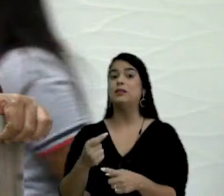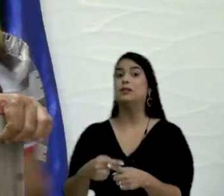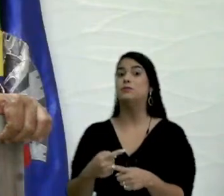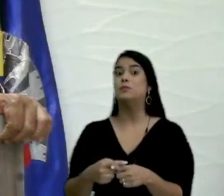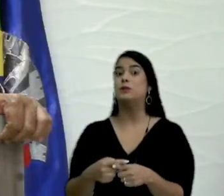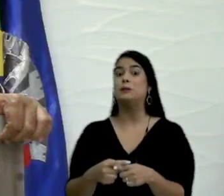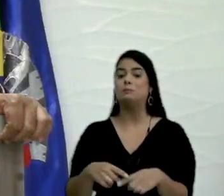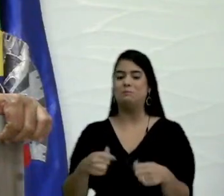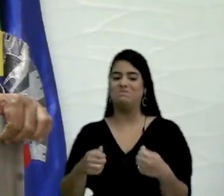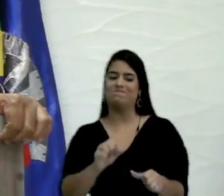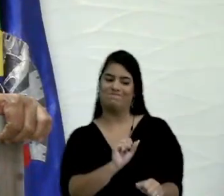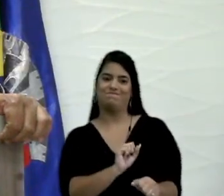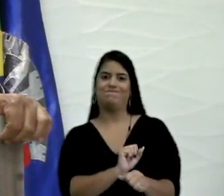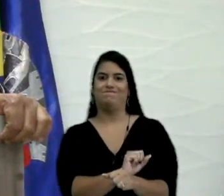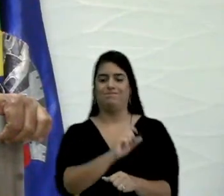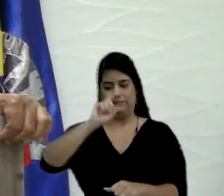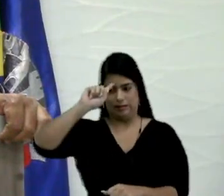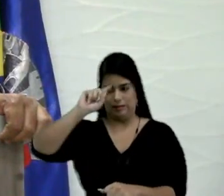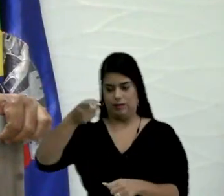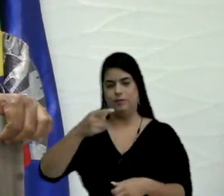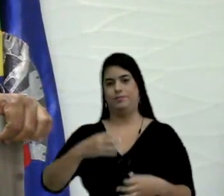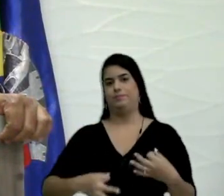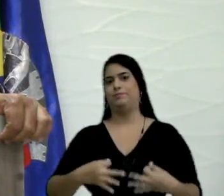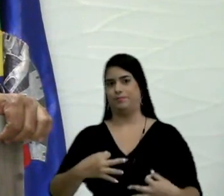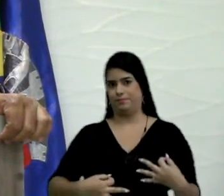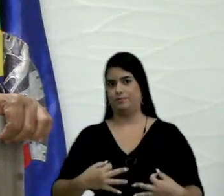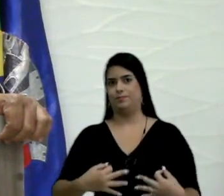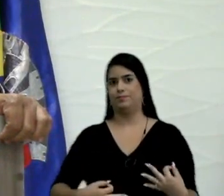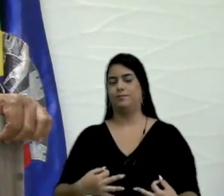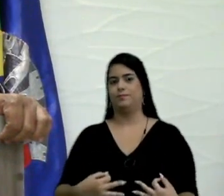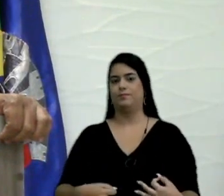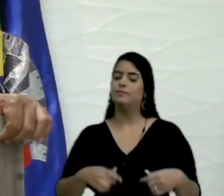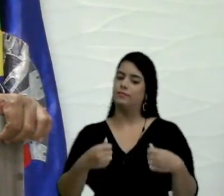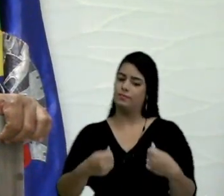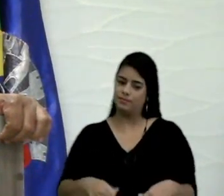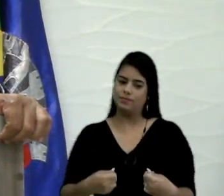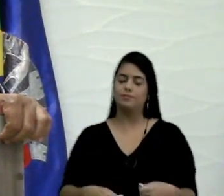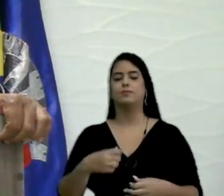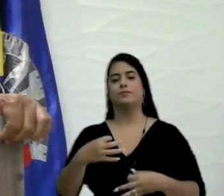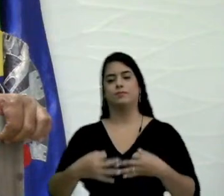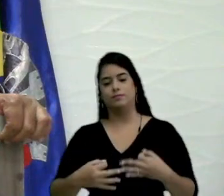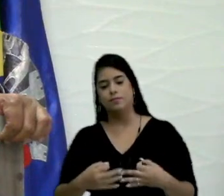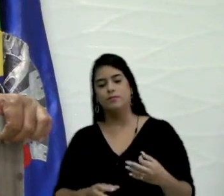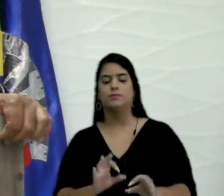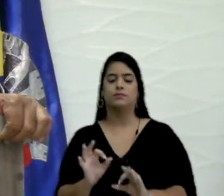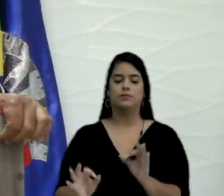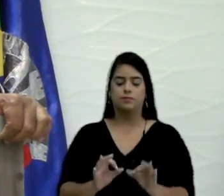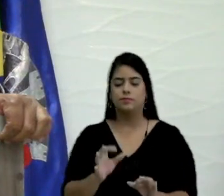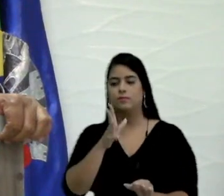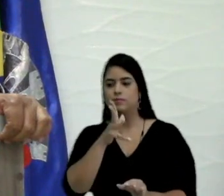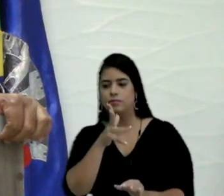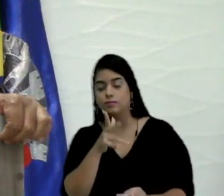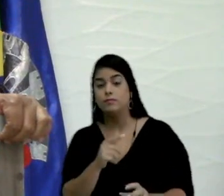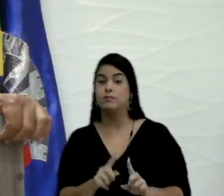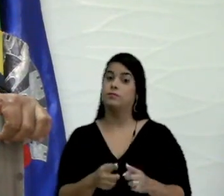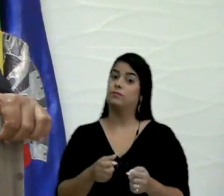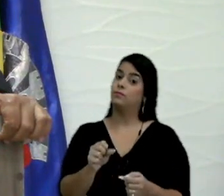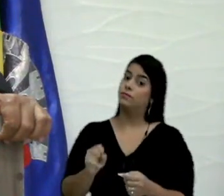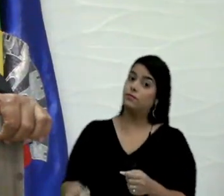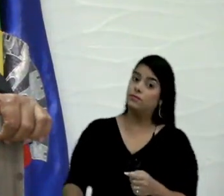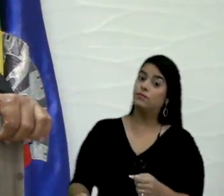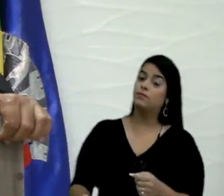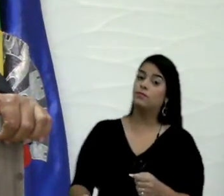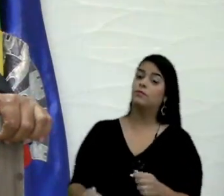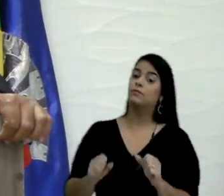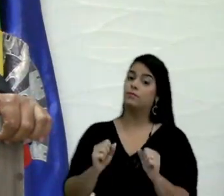mexer naquilo ali que é do juiz e tem que ter um processo não sei o que danado mas se pudesse eu já tava